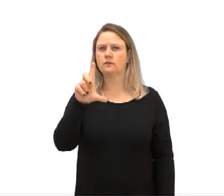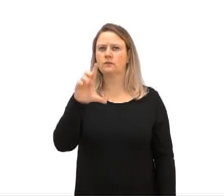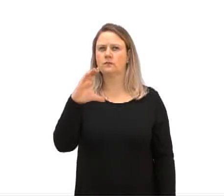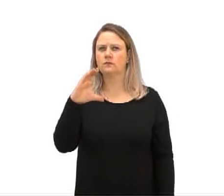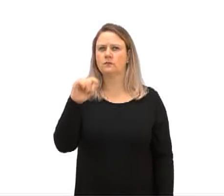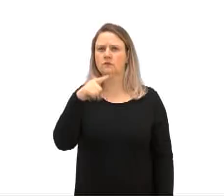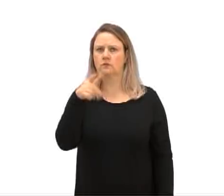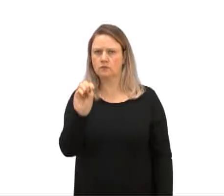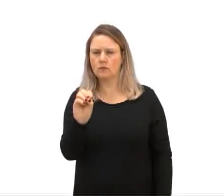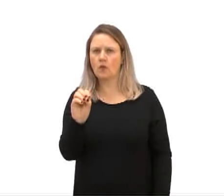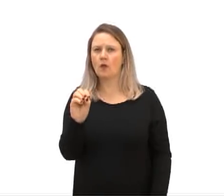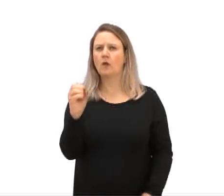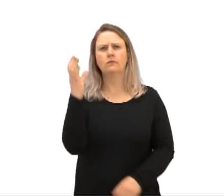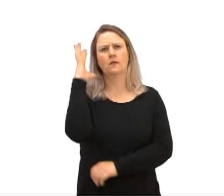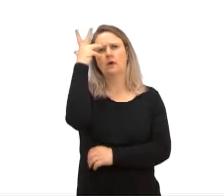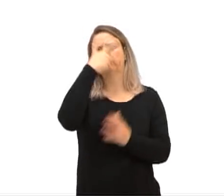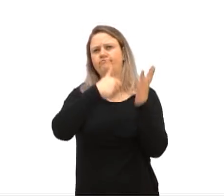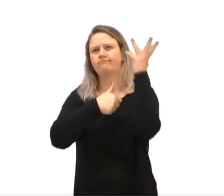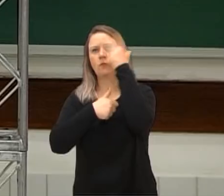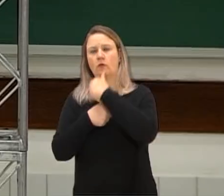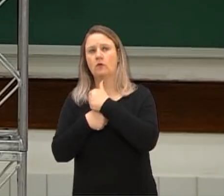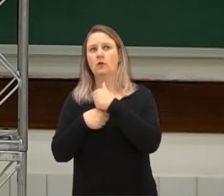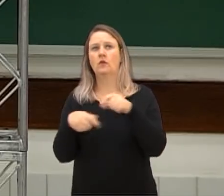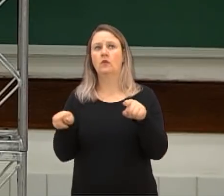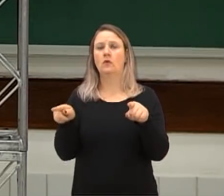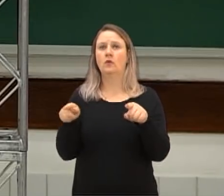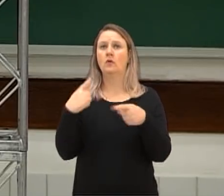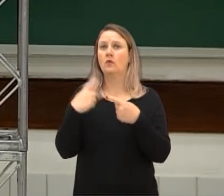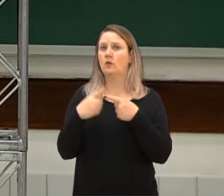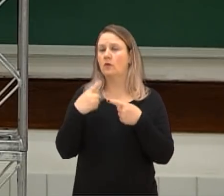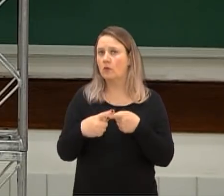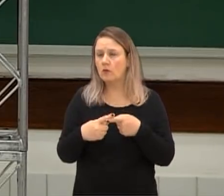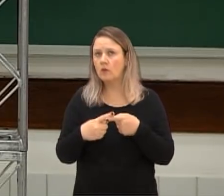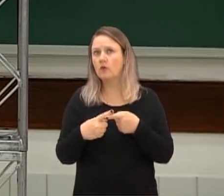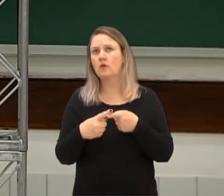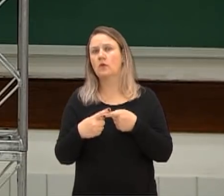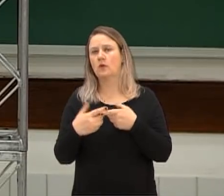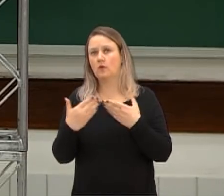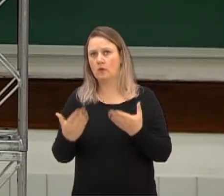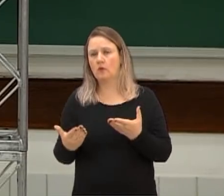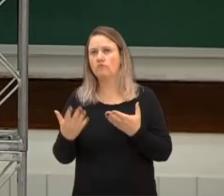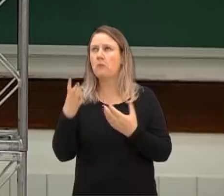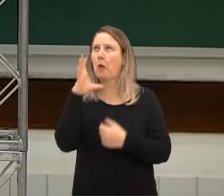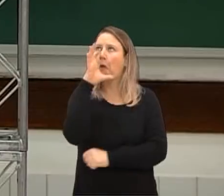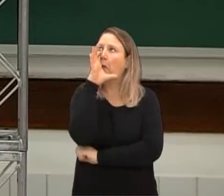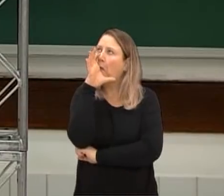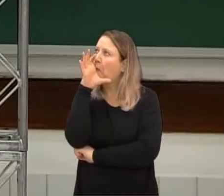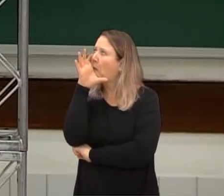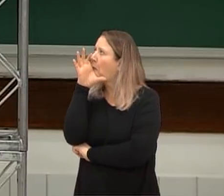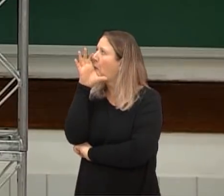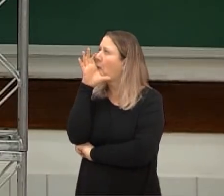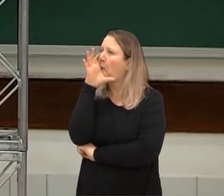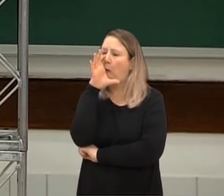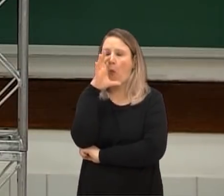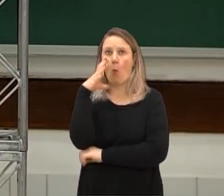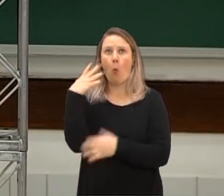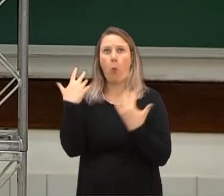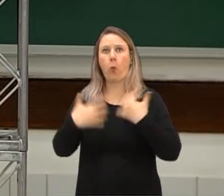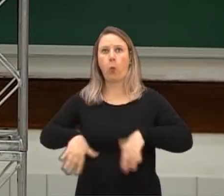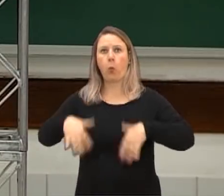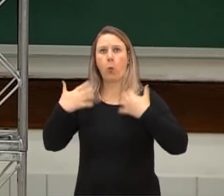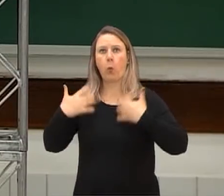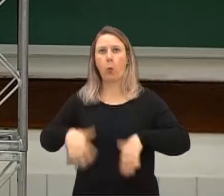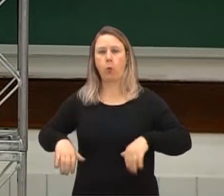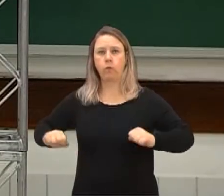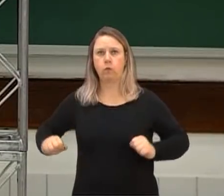natureza muito lindo e maravilhoso, né? Porque ele é uma coisa impressionante, as imagens que a gente vê de vulcão